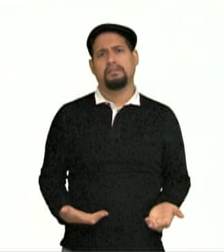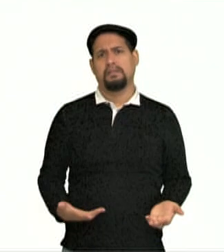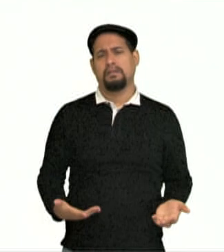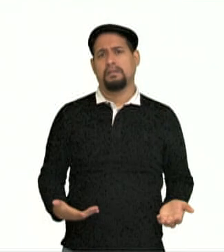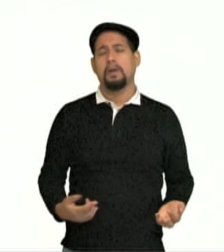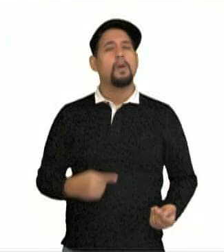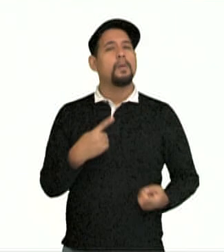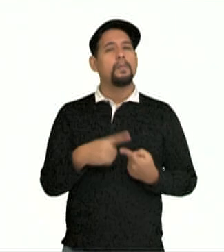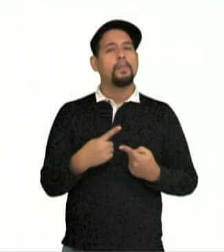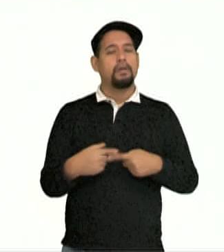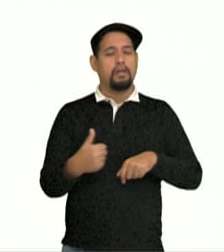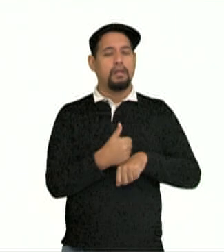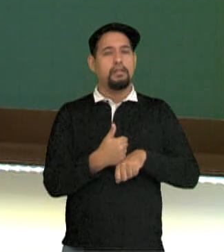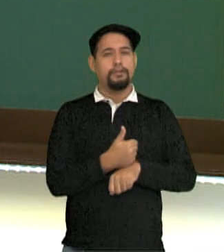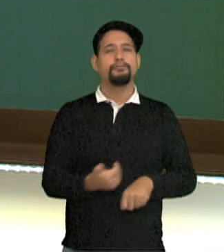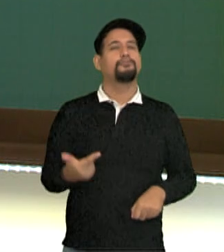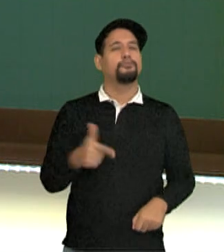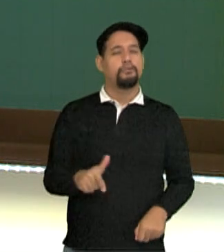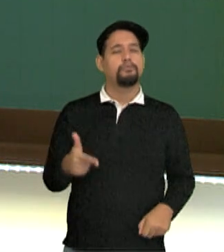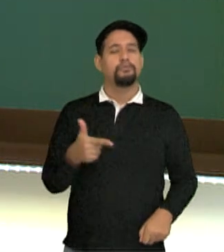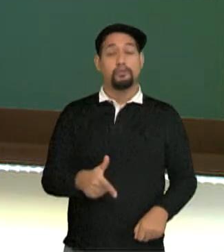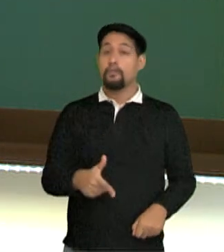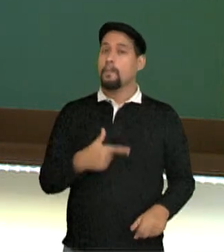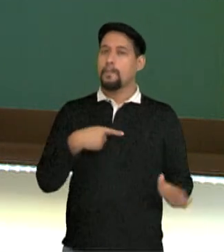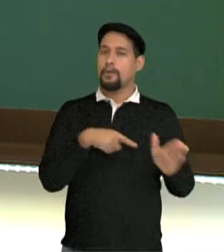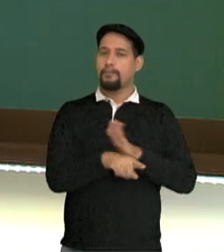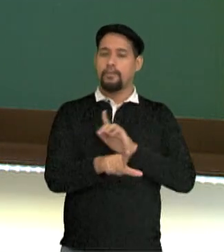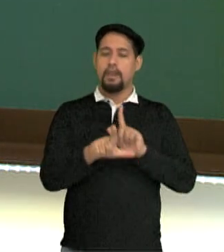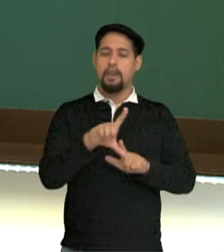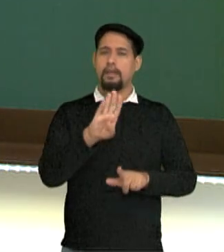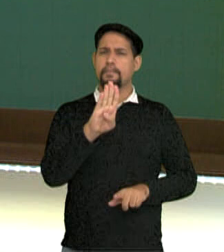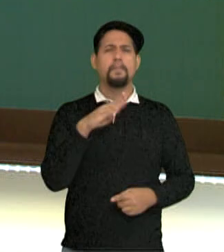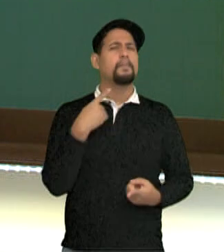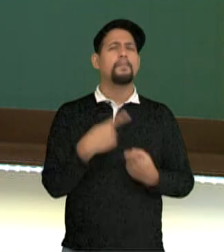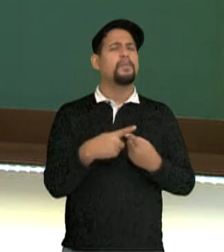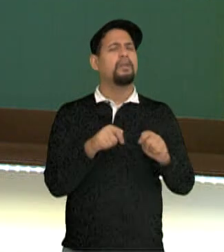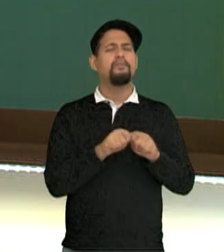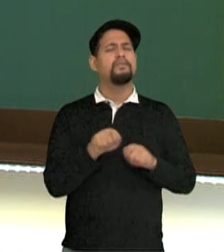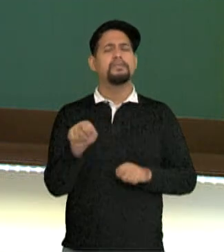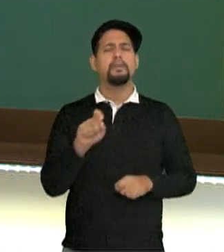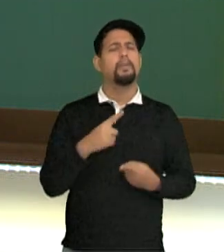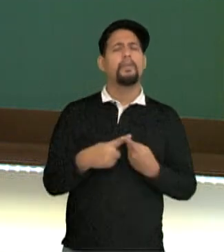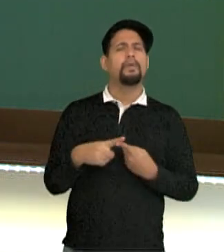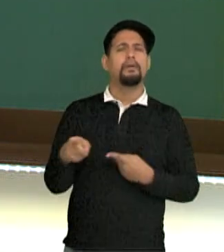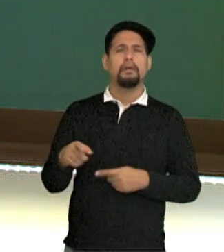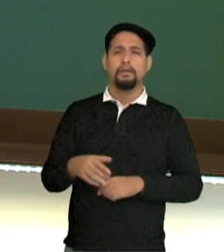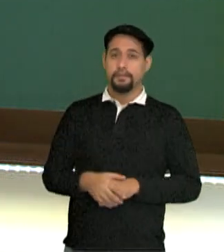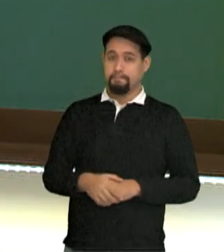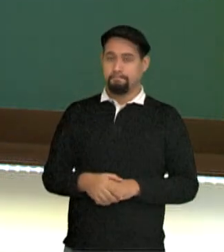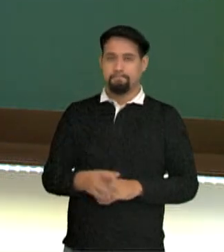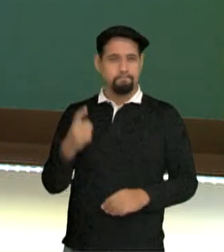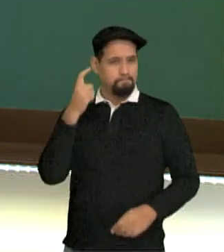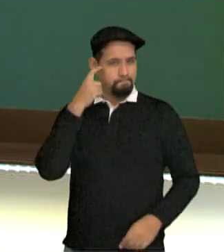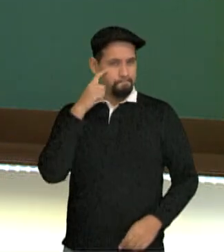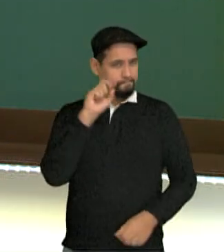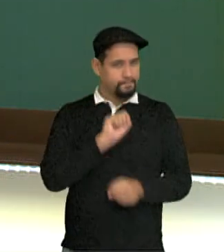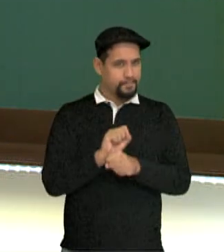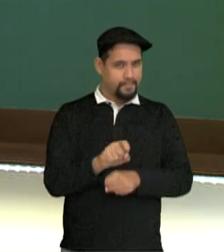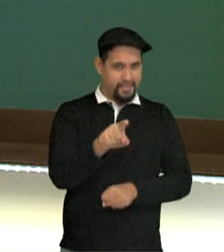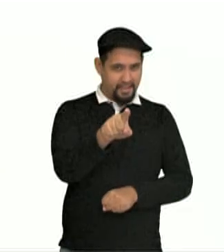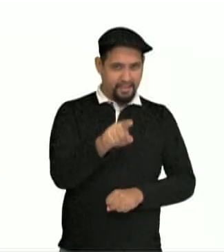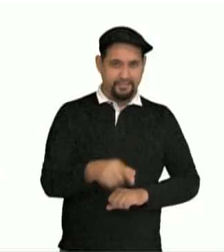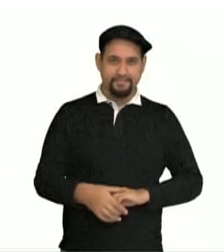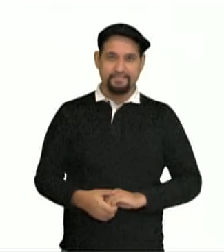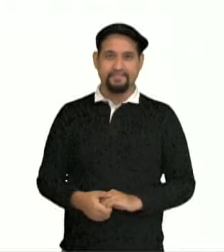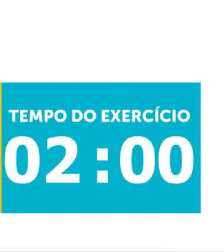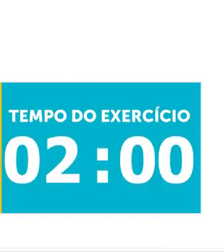cobrador insistia na cobrança? Eu te pergunto na letra B. Por que ele está fazendo isso? Pensa aí que eu te aguardo aqui.